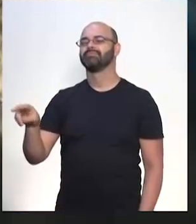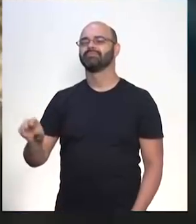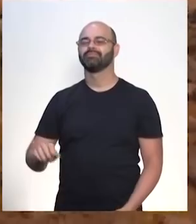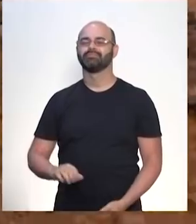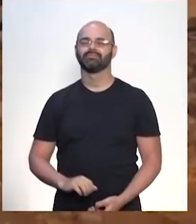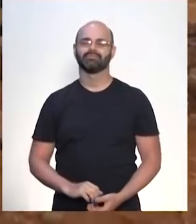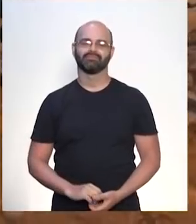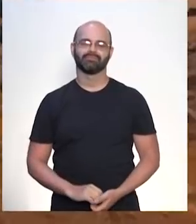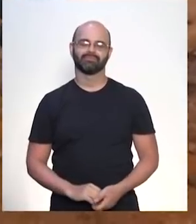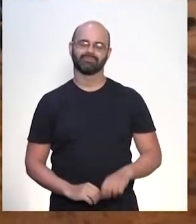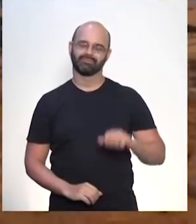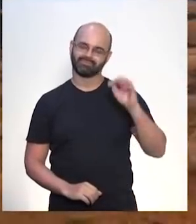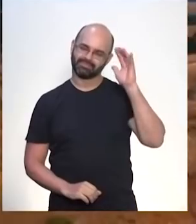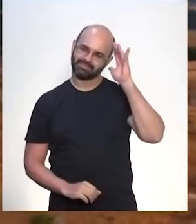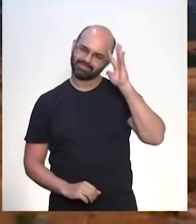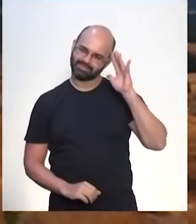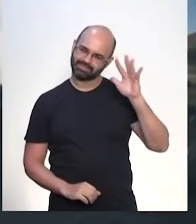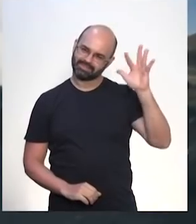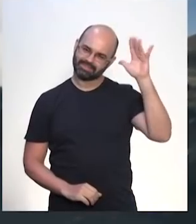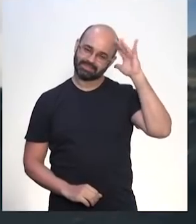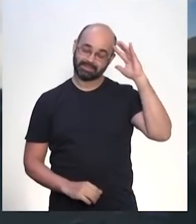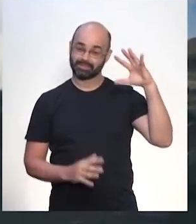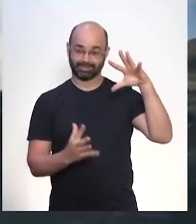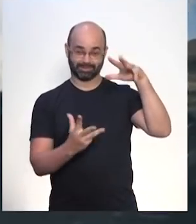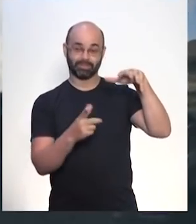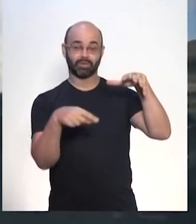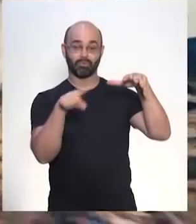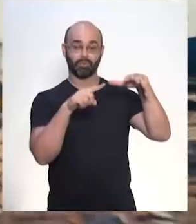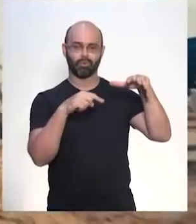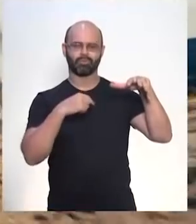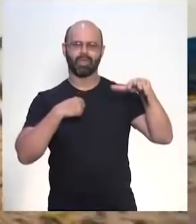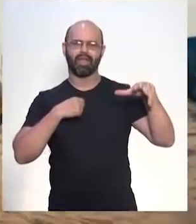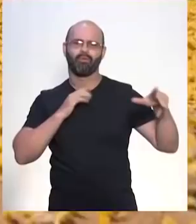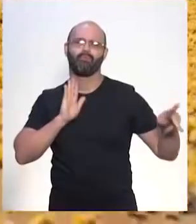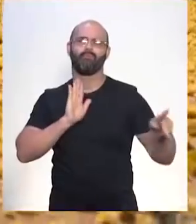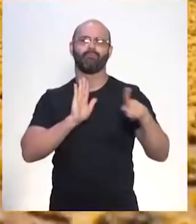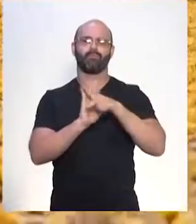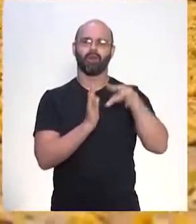Imagine sentir que o mundo inteiro é todo seu.